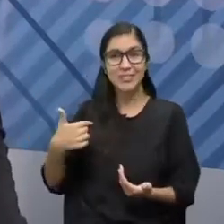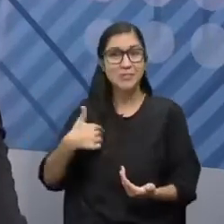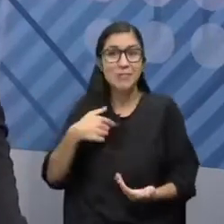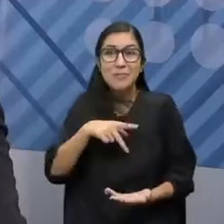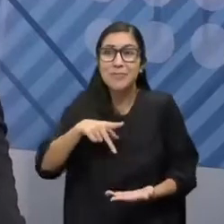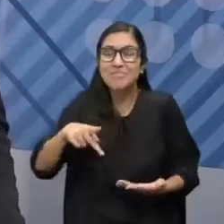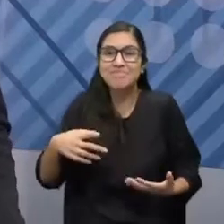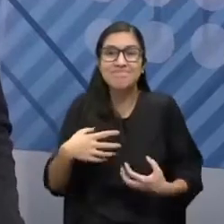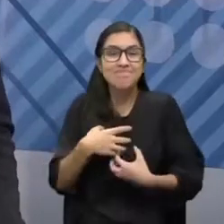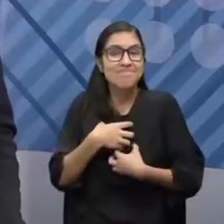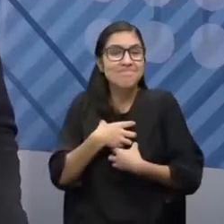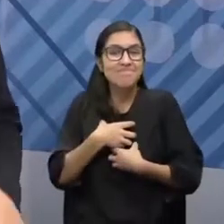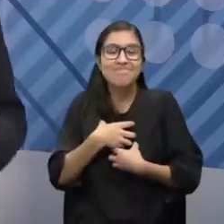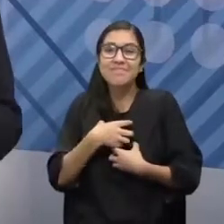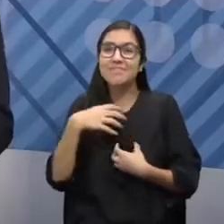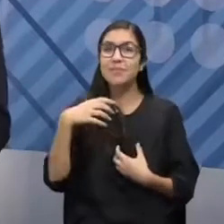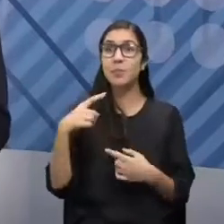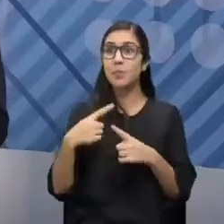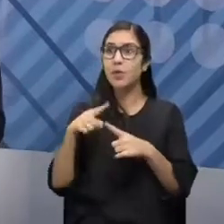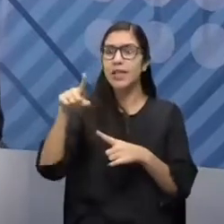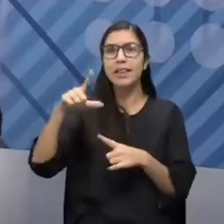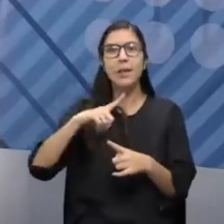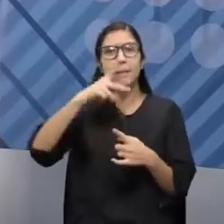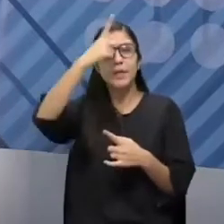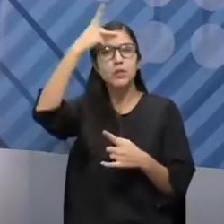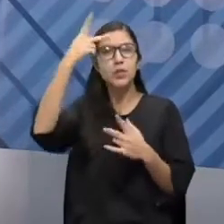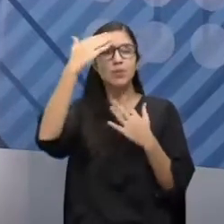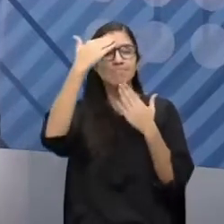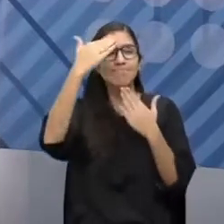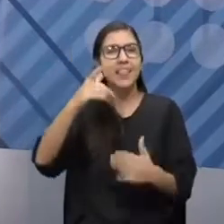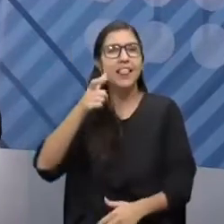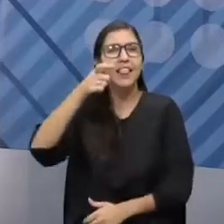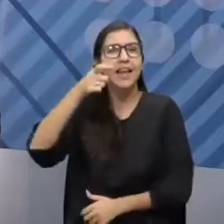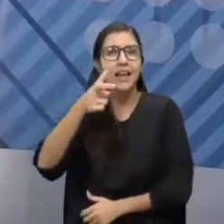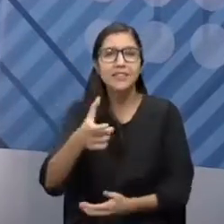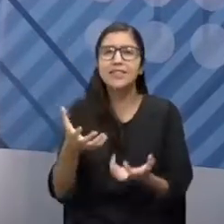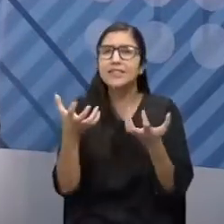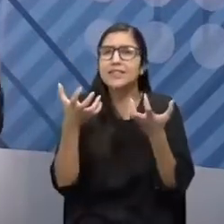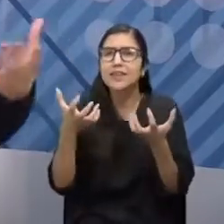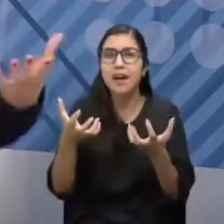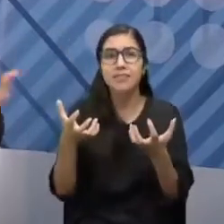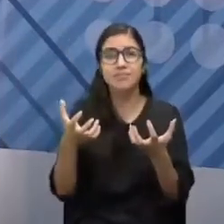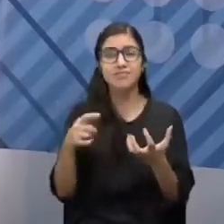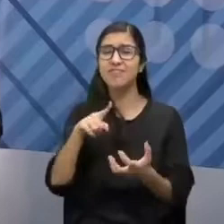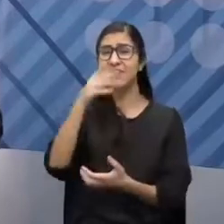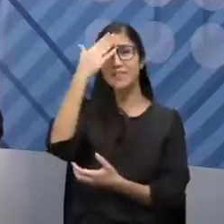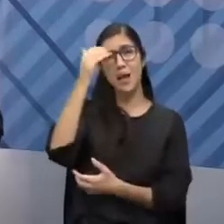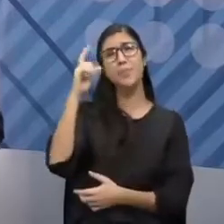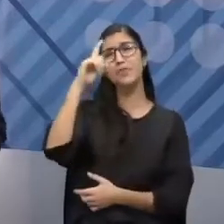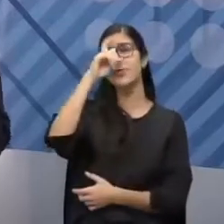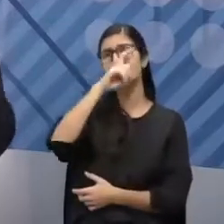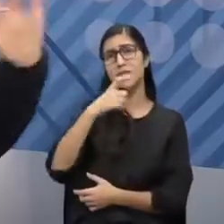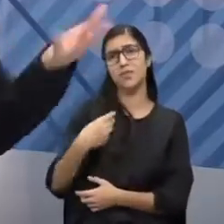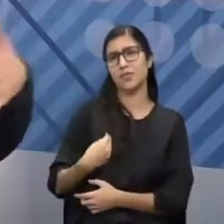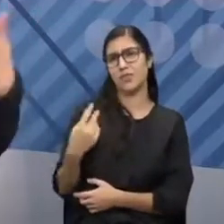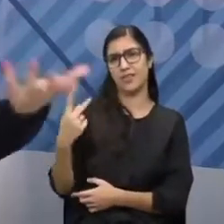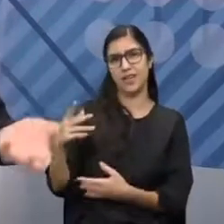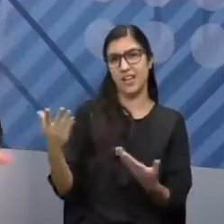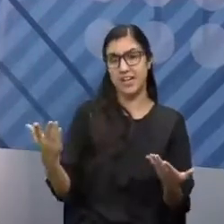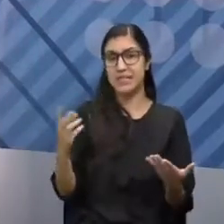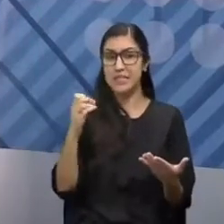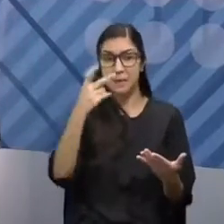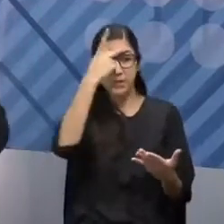lição, porque eles são tão gratos a terem pessoas que se interessem e que querem ser, porque eles sabem como é difícil a vida deles sem